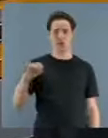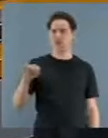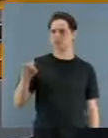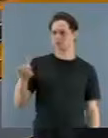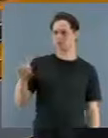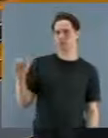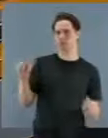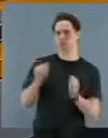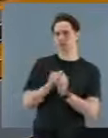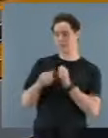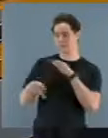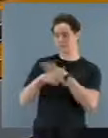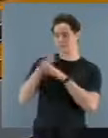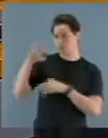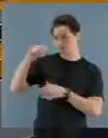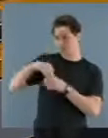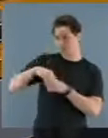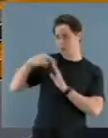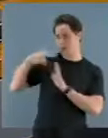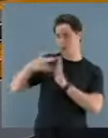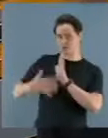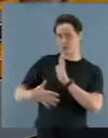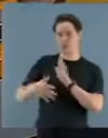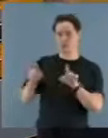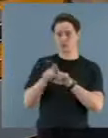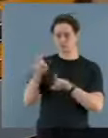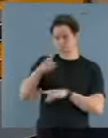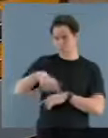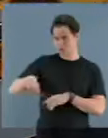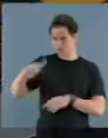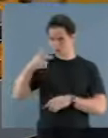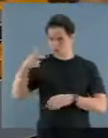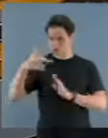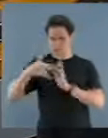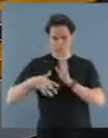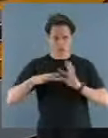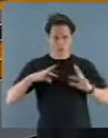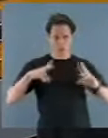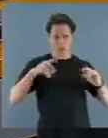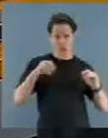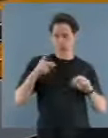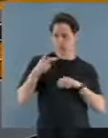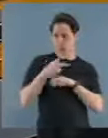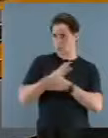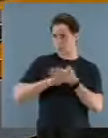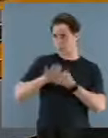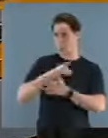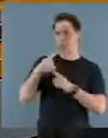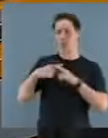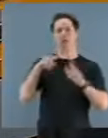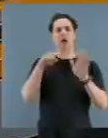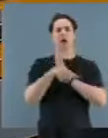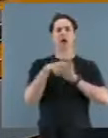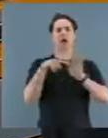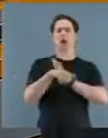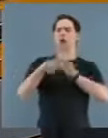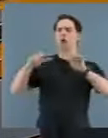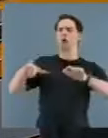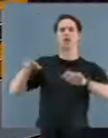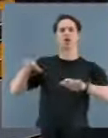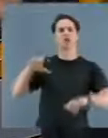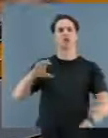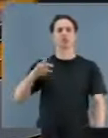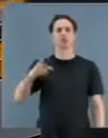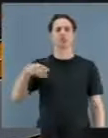o relatório do COAF. Se o senhor tem na mão, o senhor vai ver. Aliás, quem não tem relatório do COAF aqui, que também não procurou, porque está perguntando onde é que está, está na CPMI.